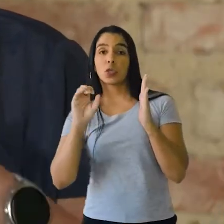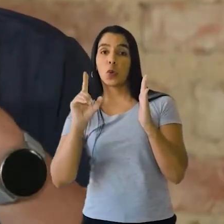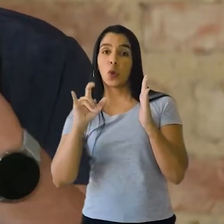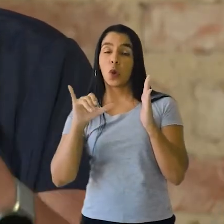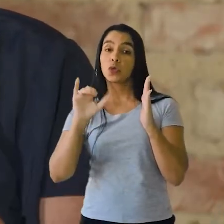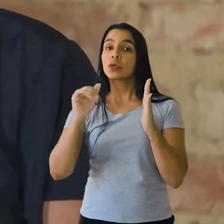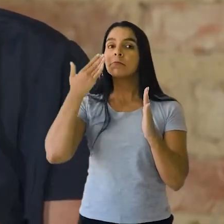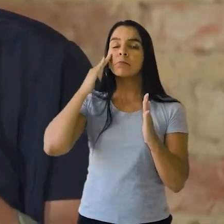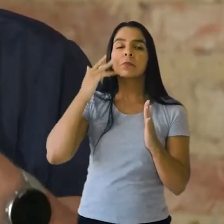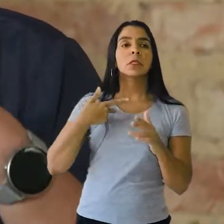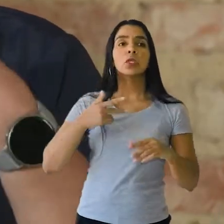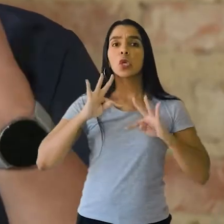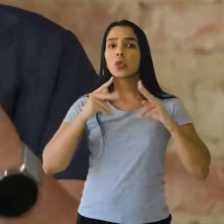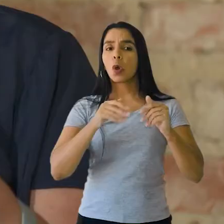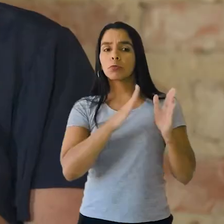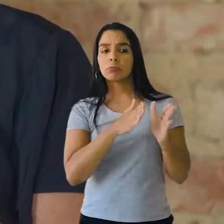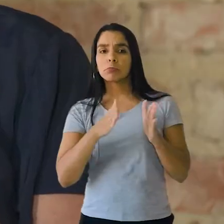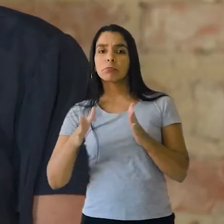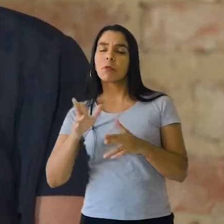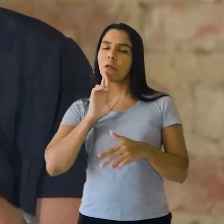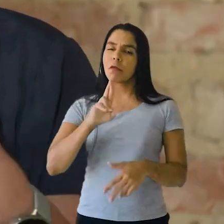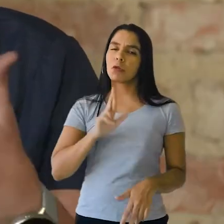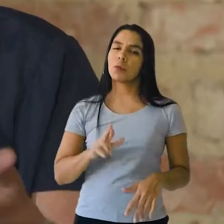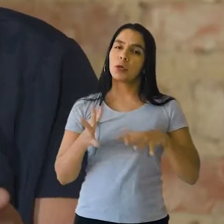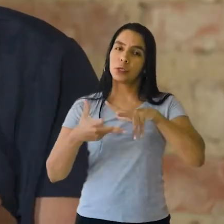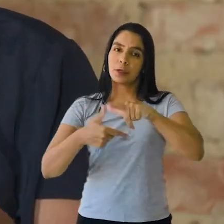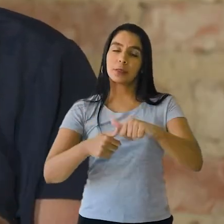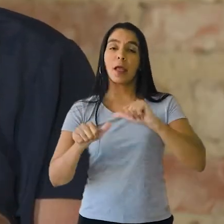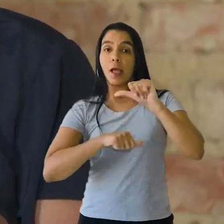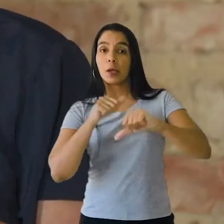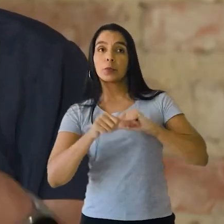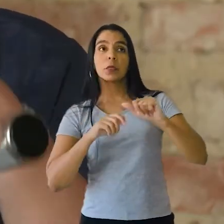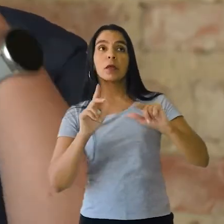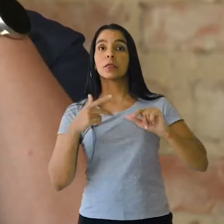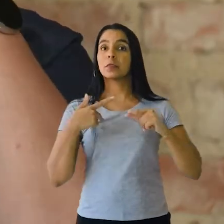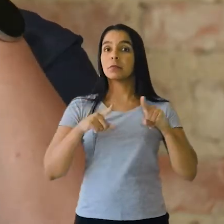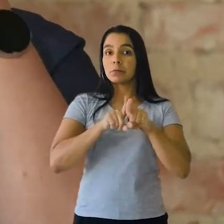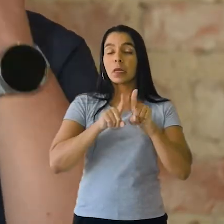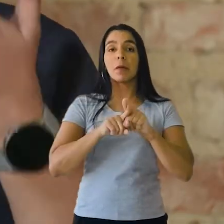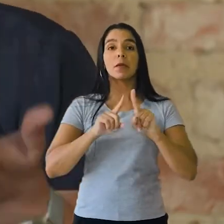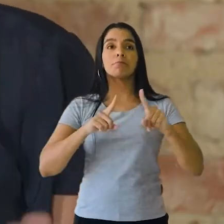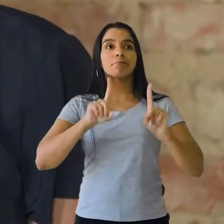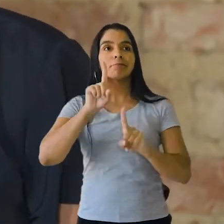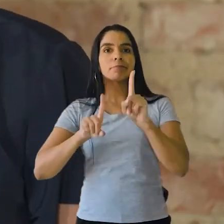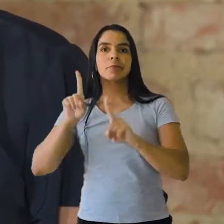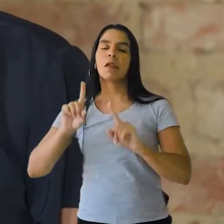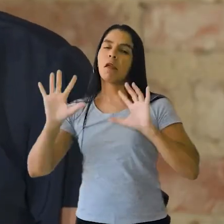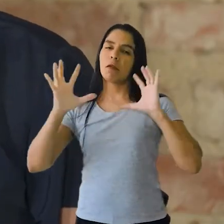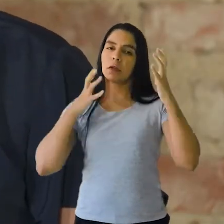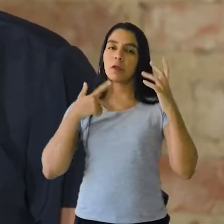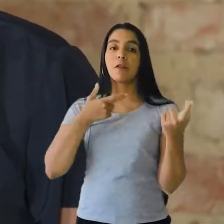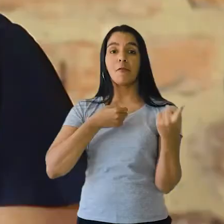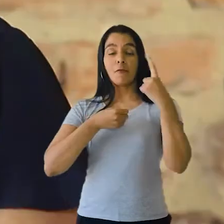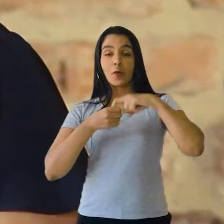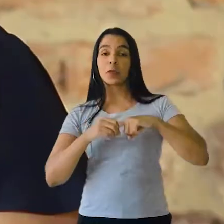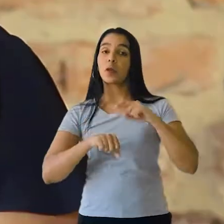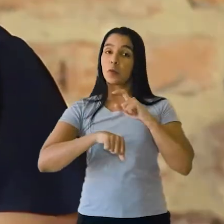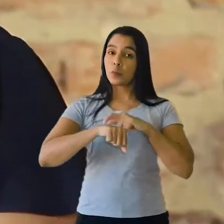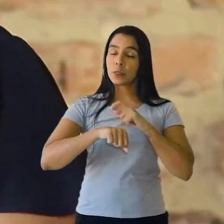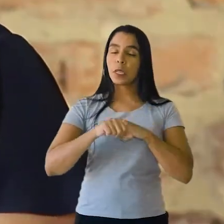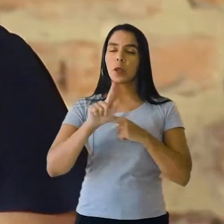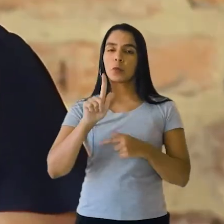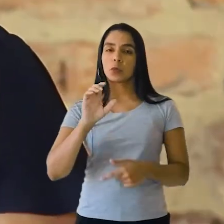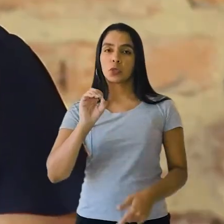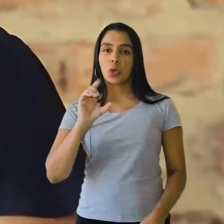entender todos os processos e principalmente as respostas que a Terra tem às mudanças e à variabilidade climática. Então,